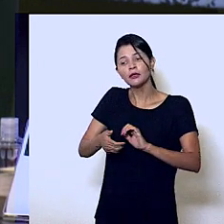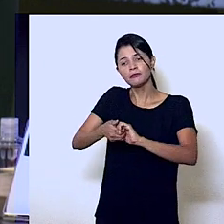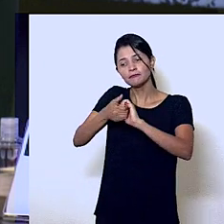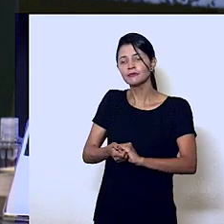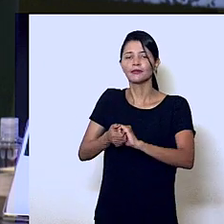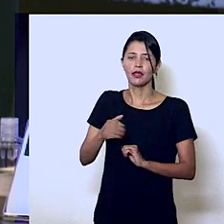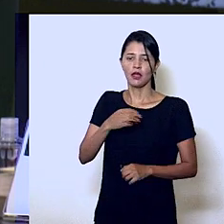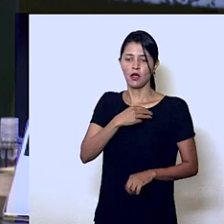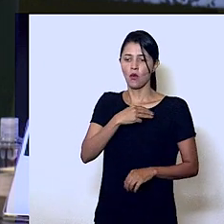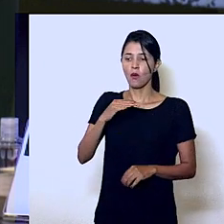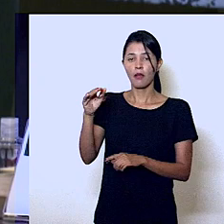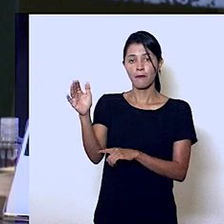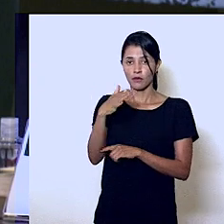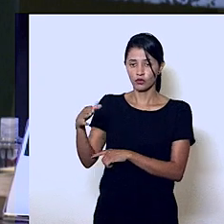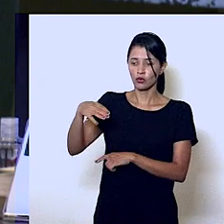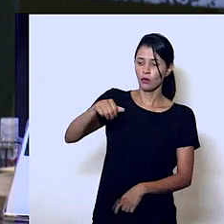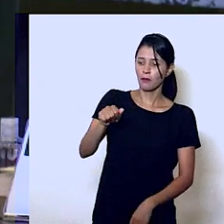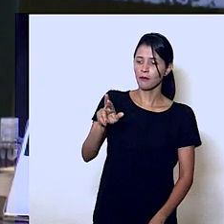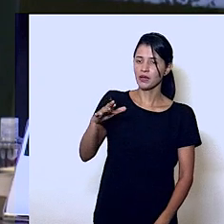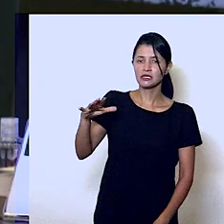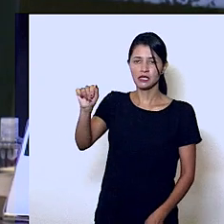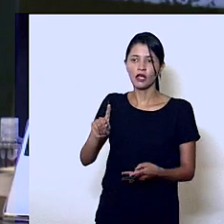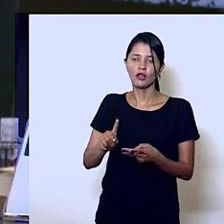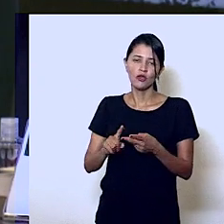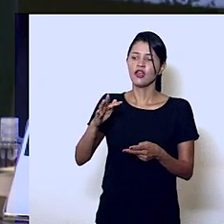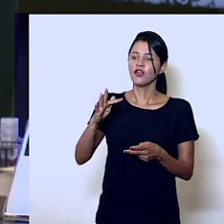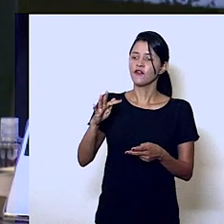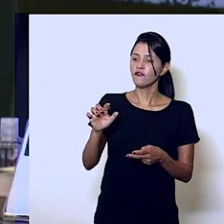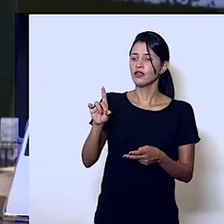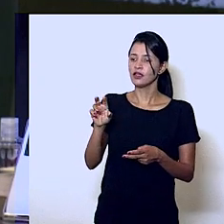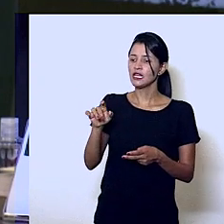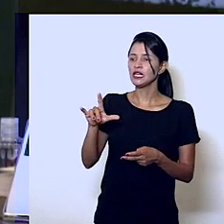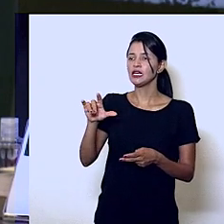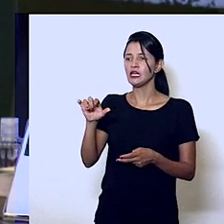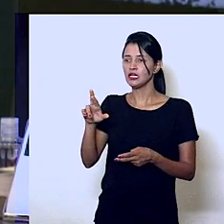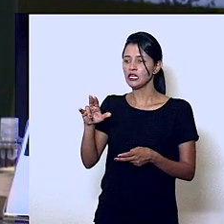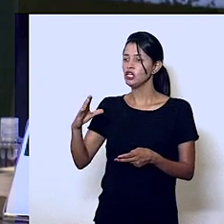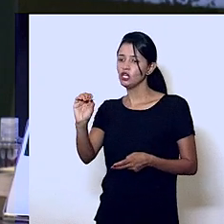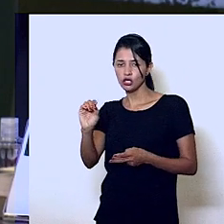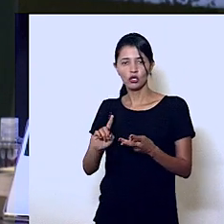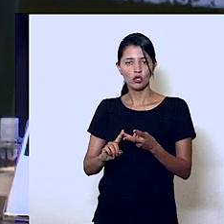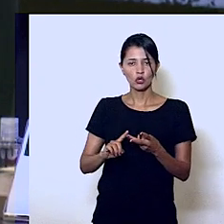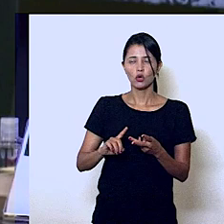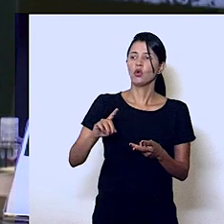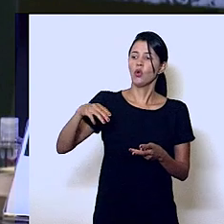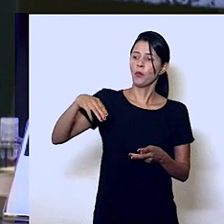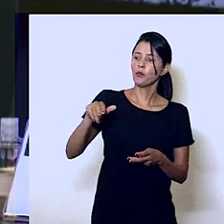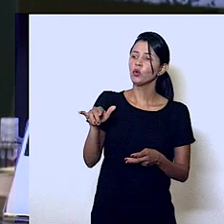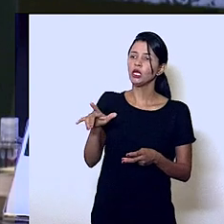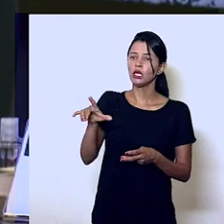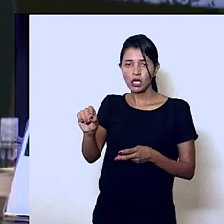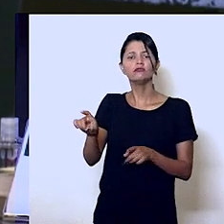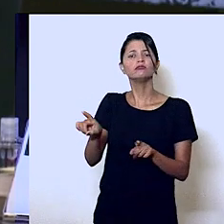chefe, embaixador Federico César de Araújo. Muito obrigado. Ao doutor Murilo Portugal, também é um grande amigo dessa casa.